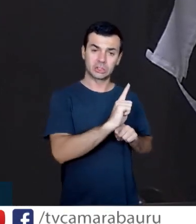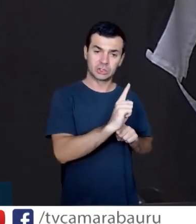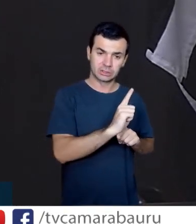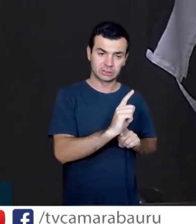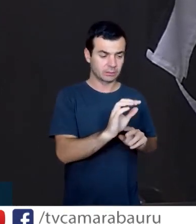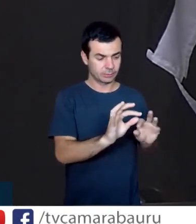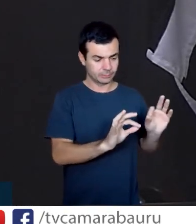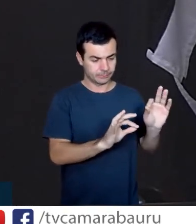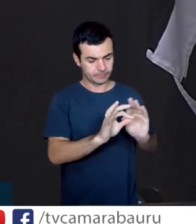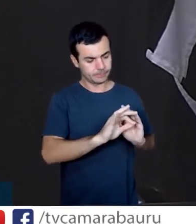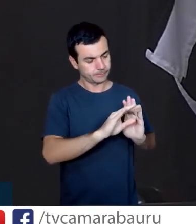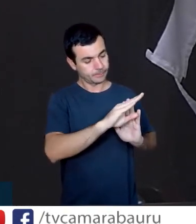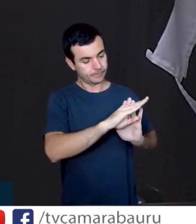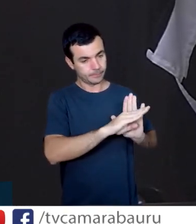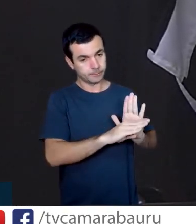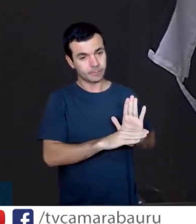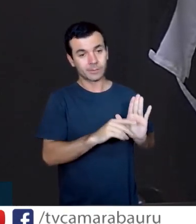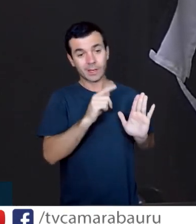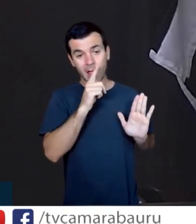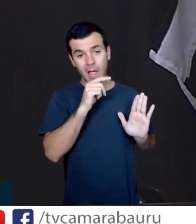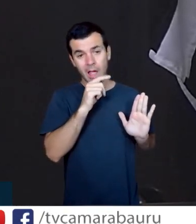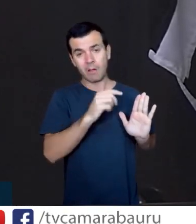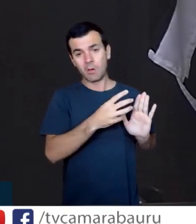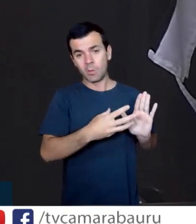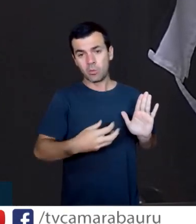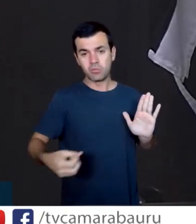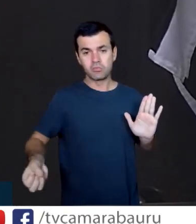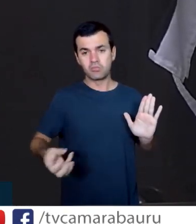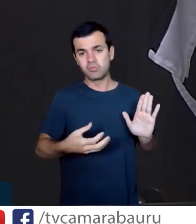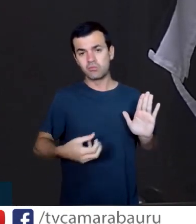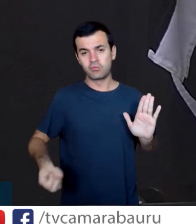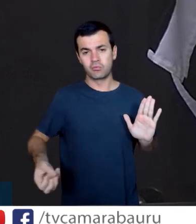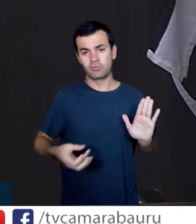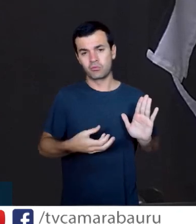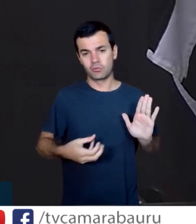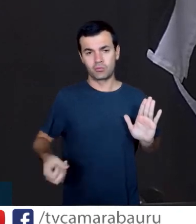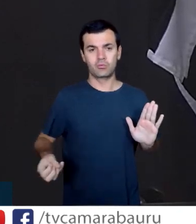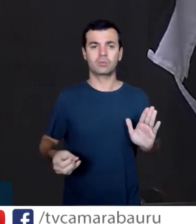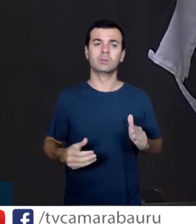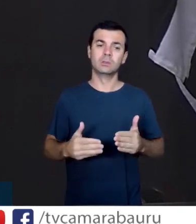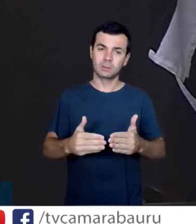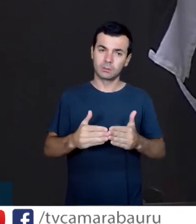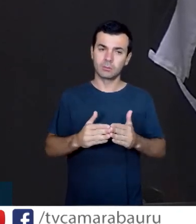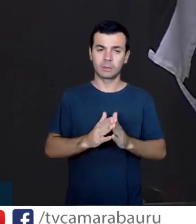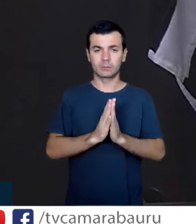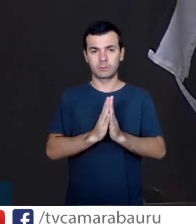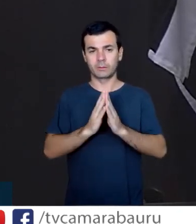dessa vazão de água deve ter acontecido. E eu peço atenção a esse item. Por hora é só, senhor presidente.